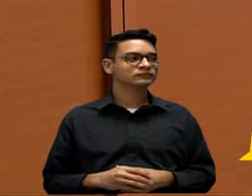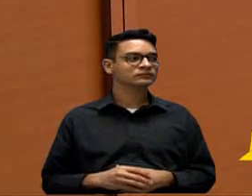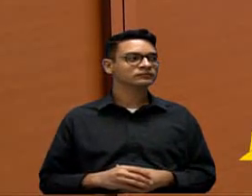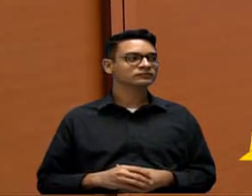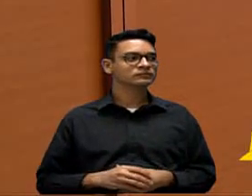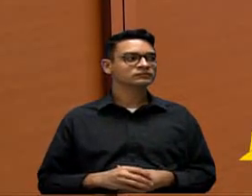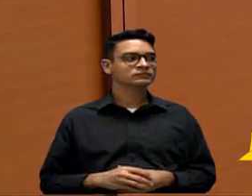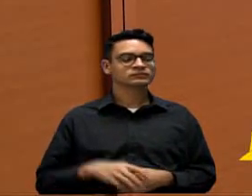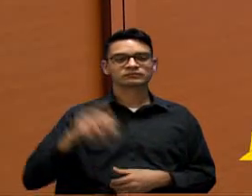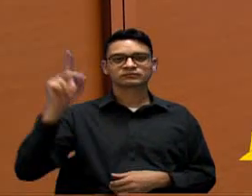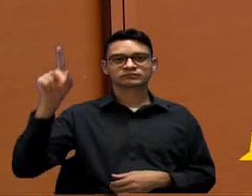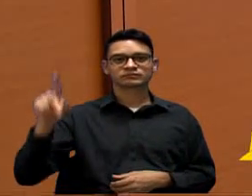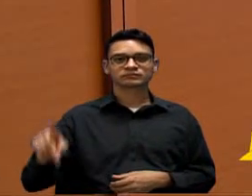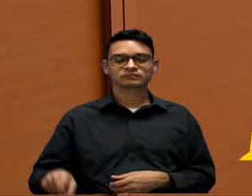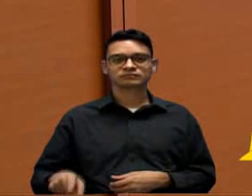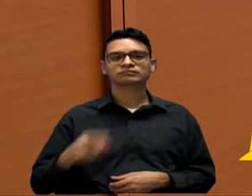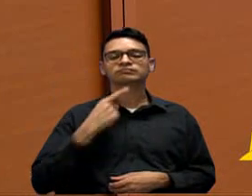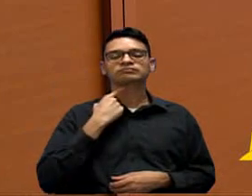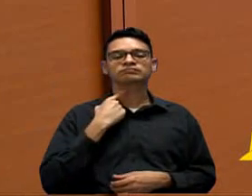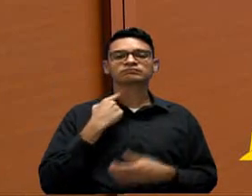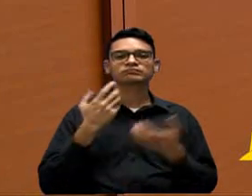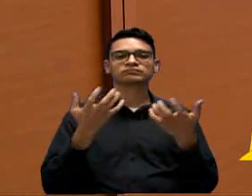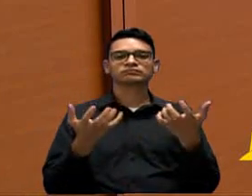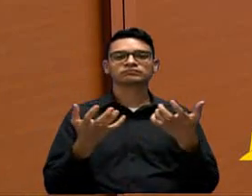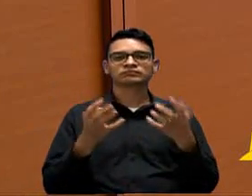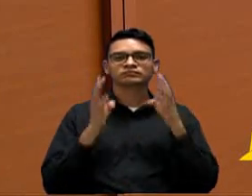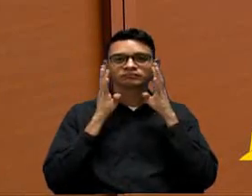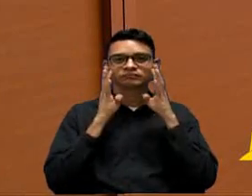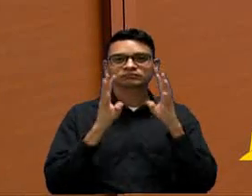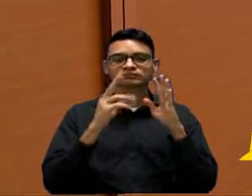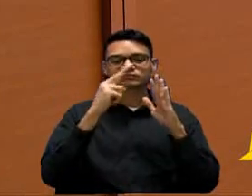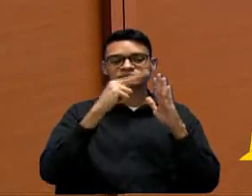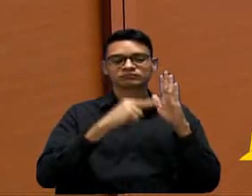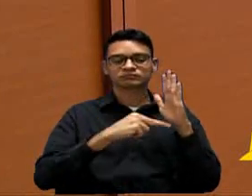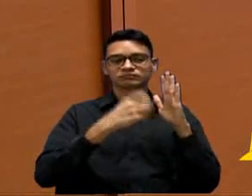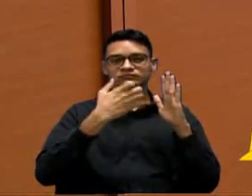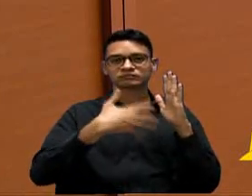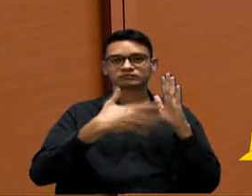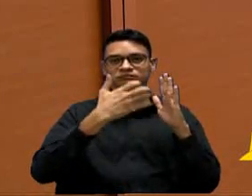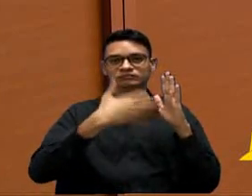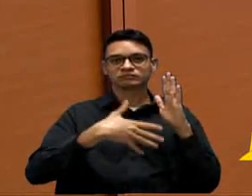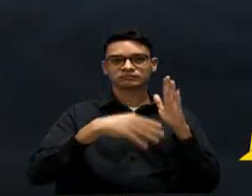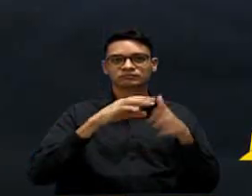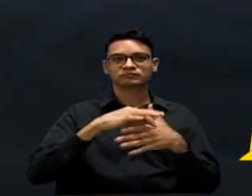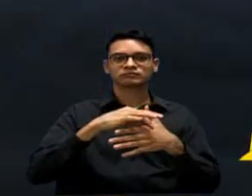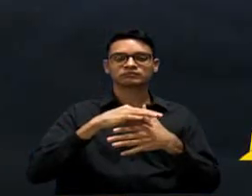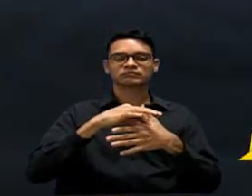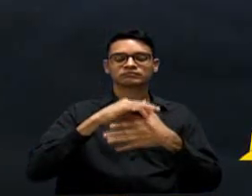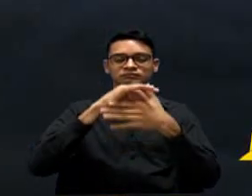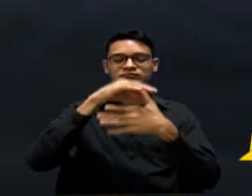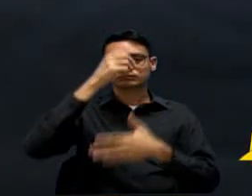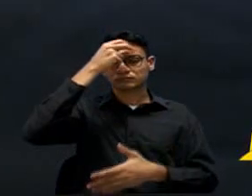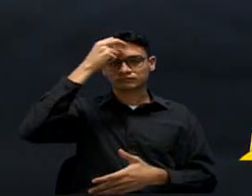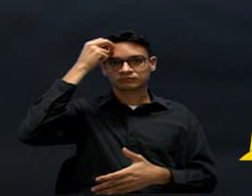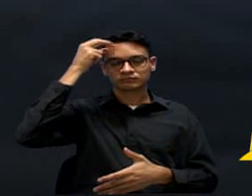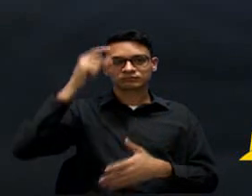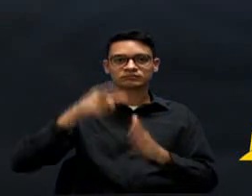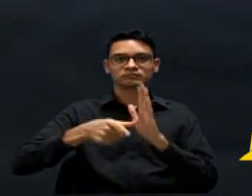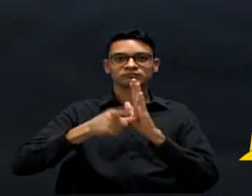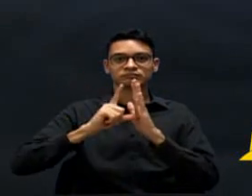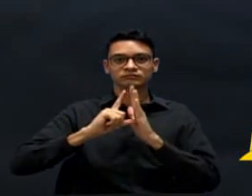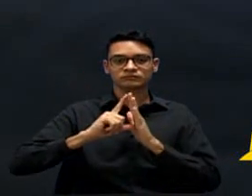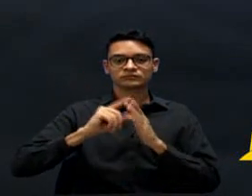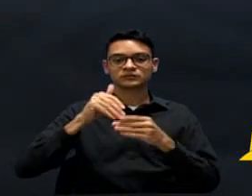Tá. Senhor presidente, eu gostaria de ter ouvido a explicação do líder do governo antes da